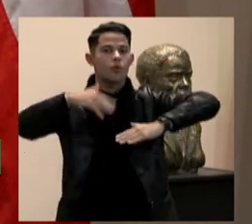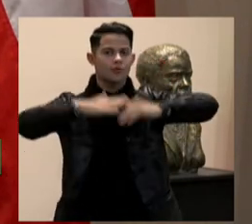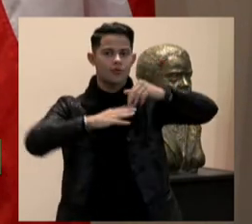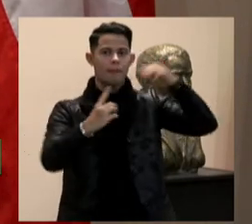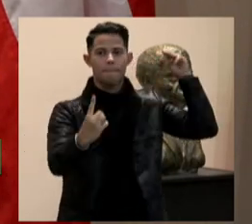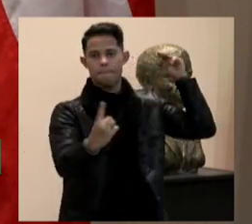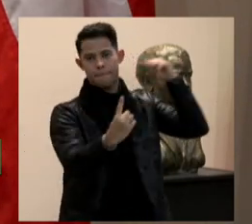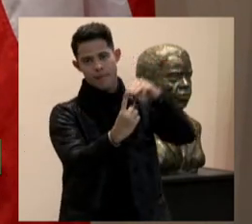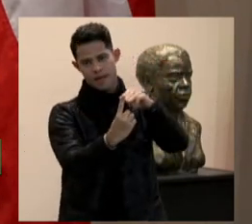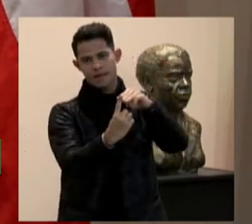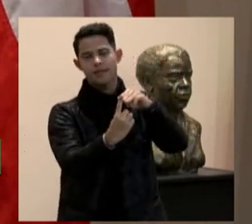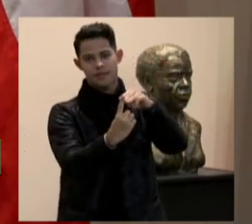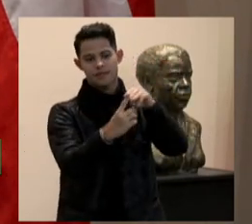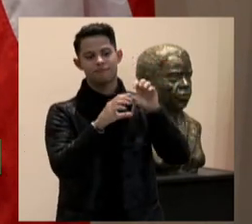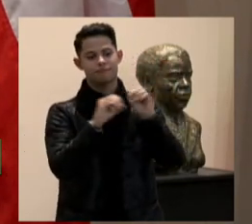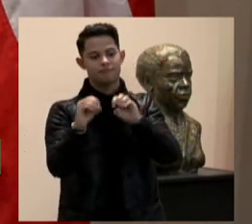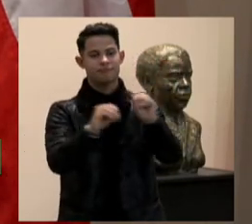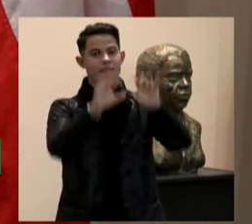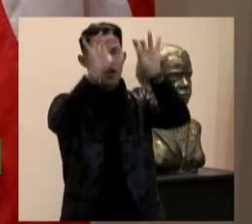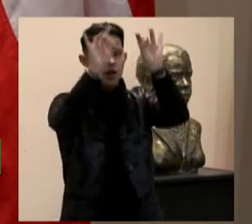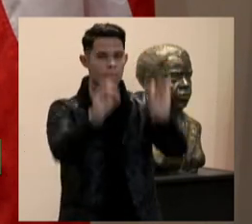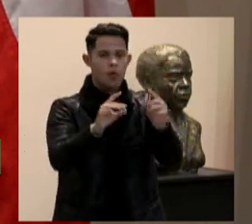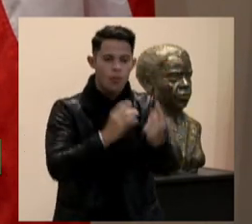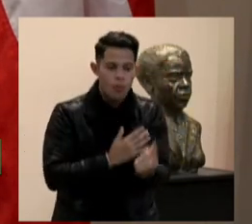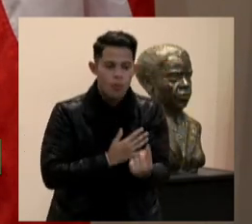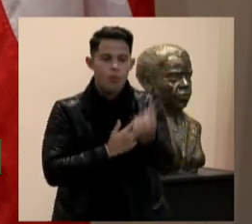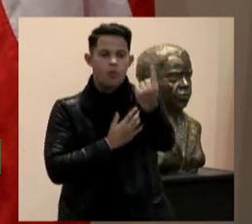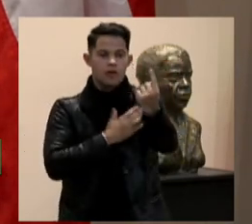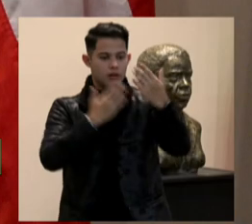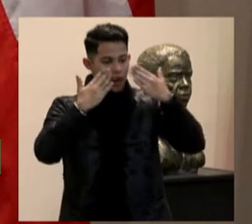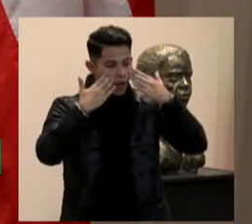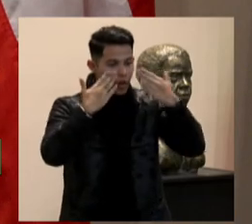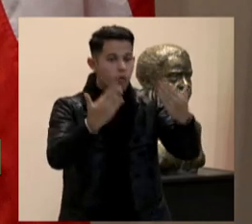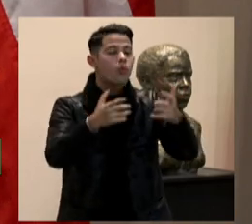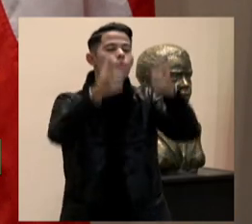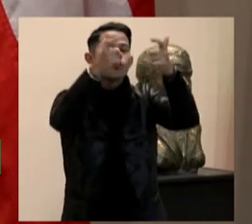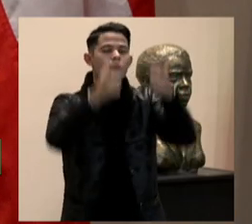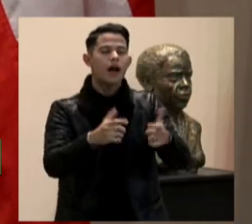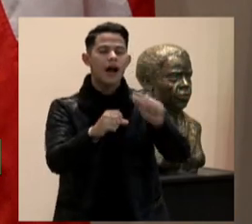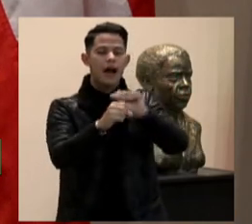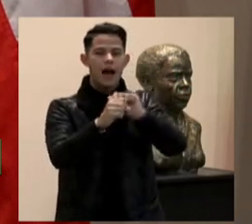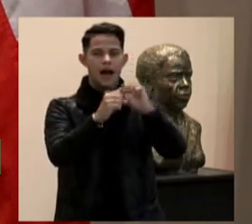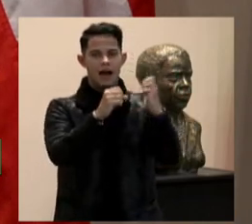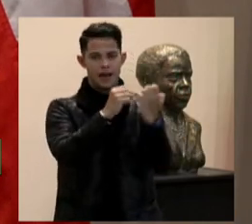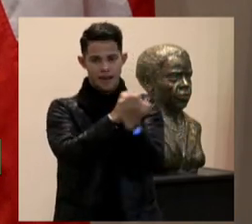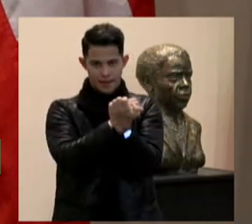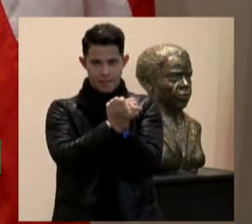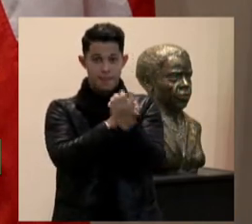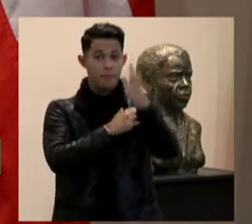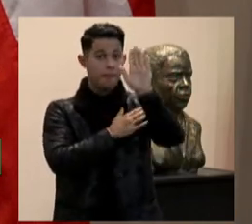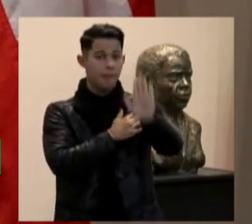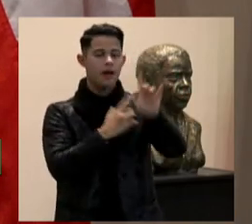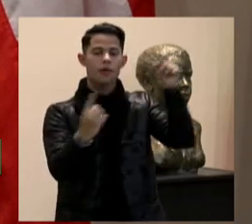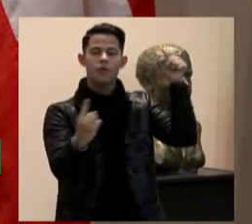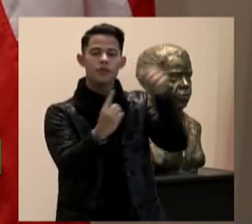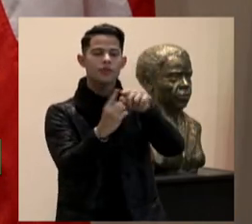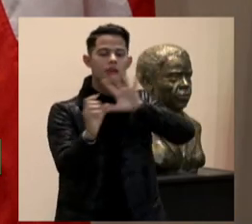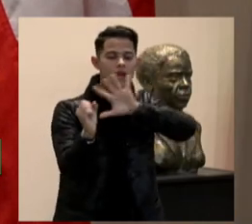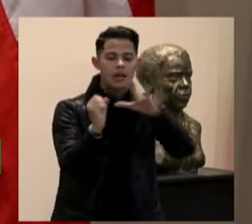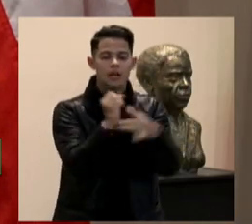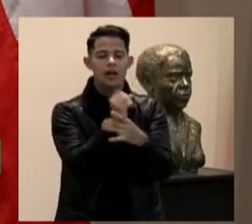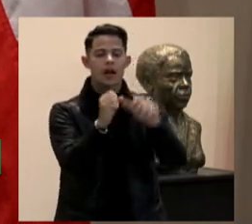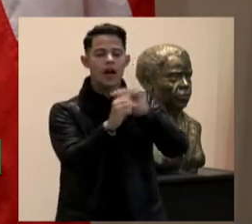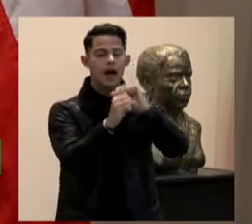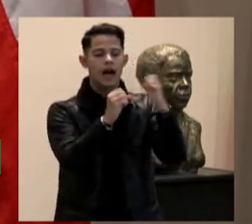educação especial única e exclusivamente no AEE. Então, a ideia de que, ao garantir o